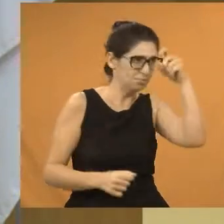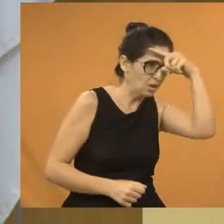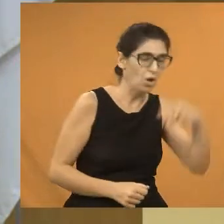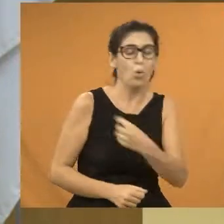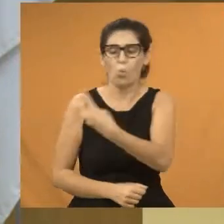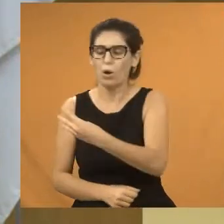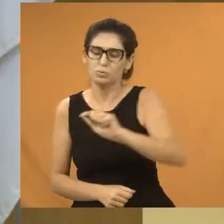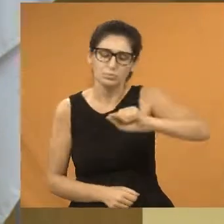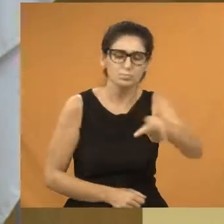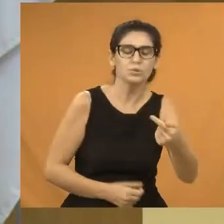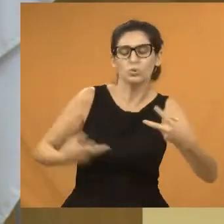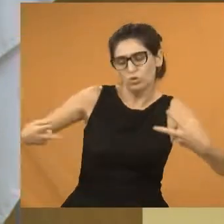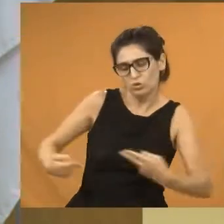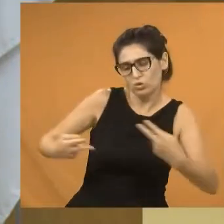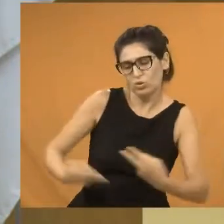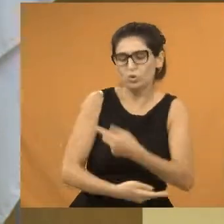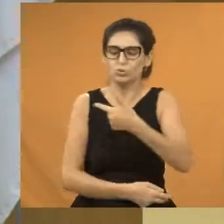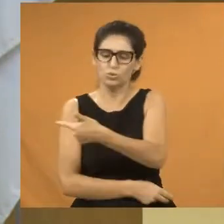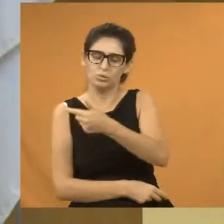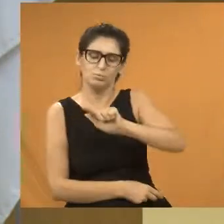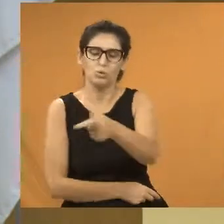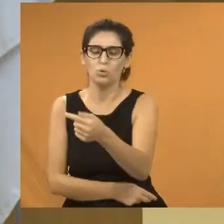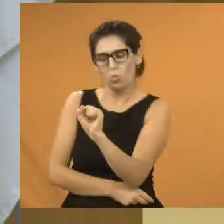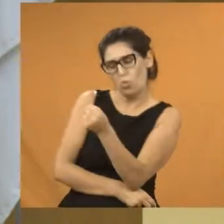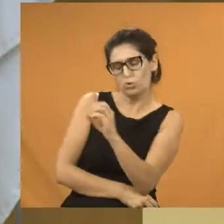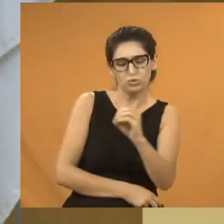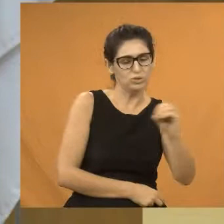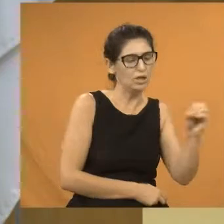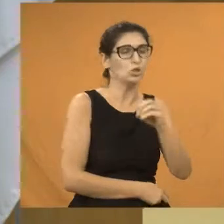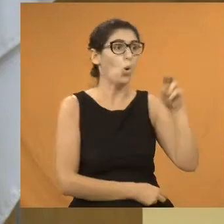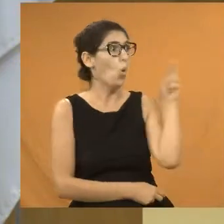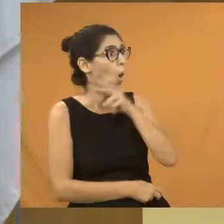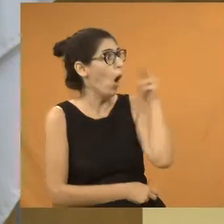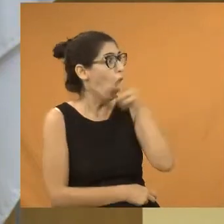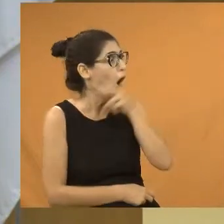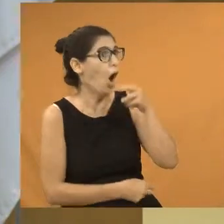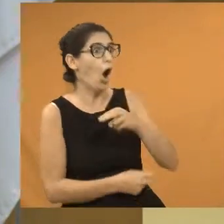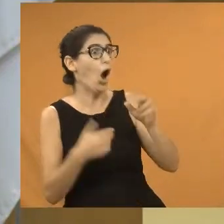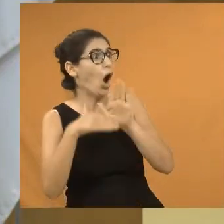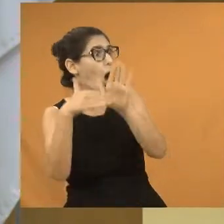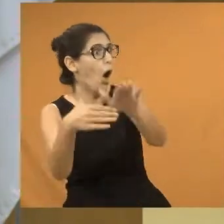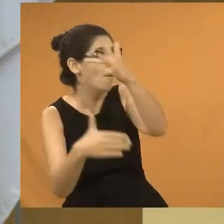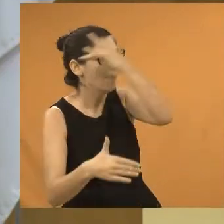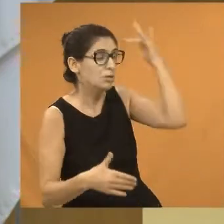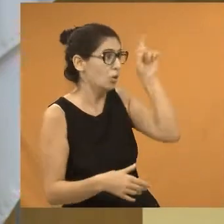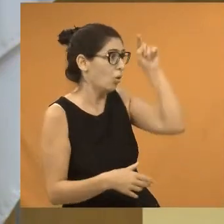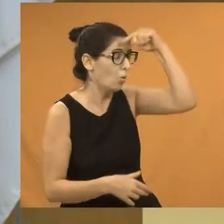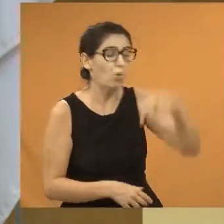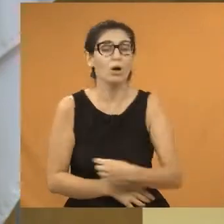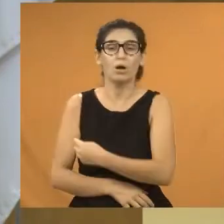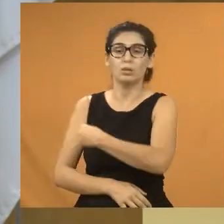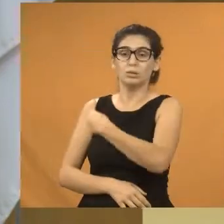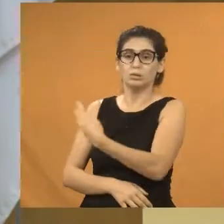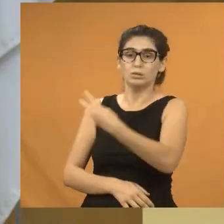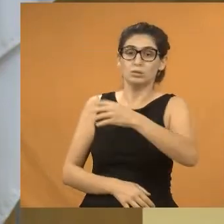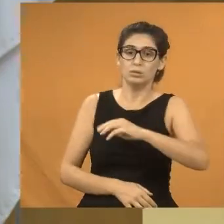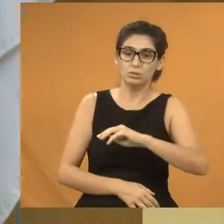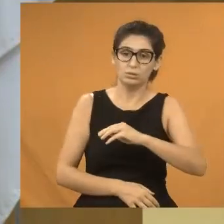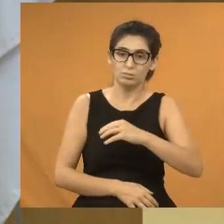4.800 cirurgias, 2.800 atendimentos de urgências, 45 mil atendimentos